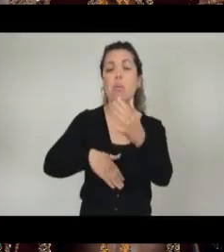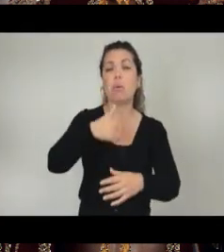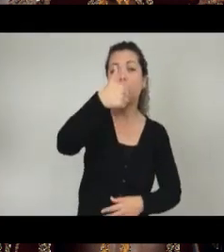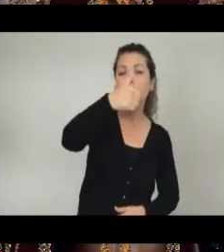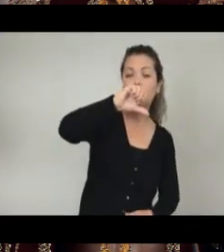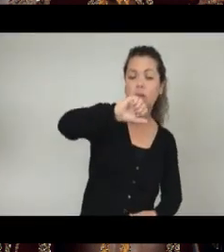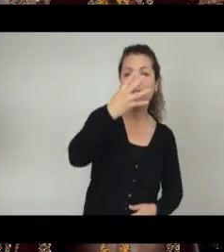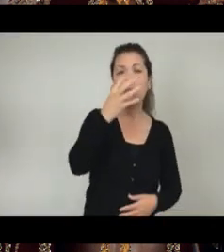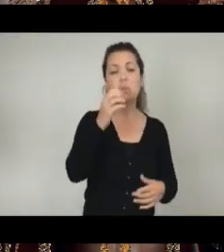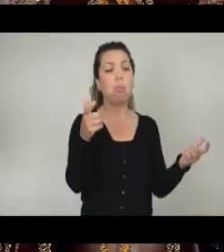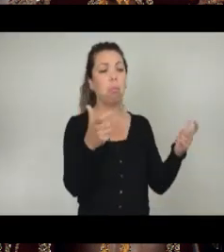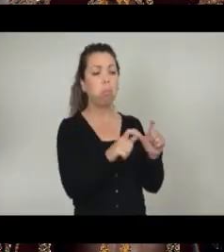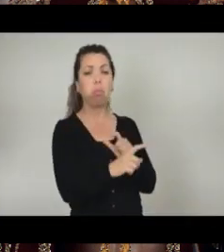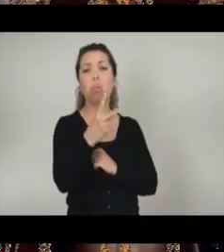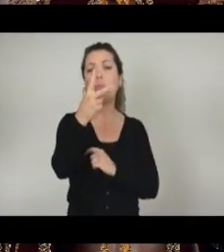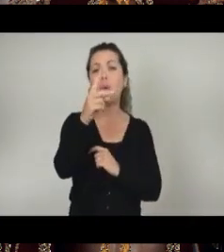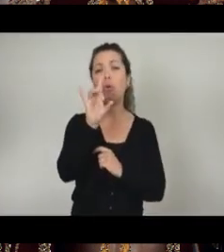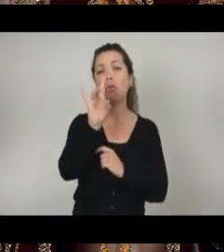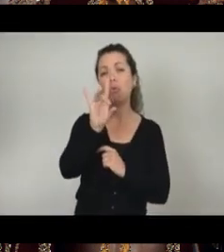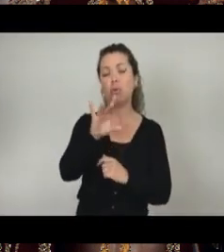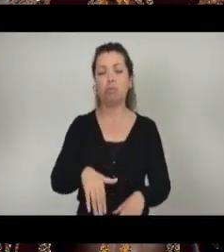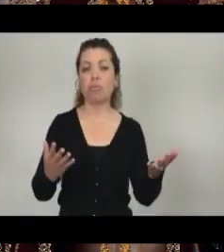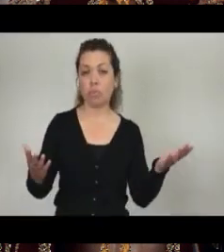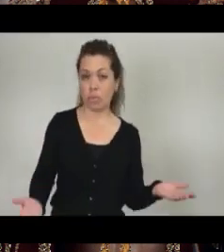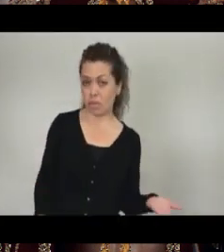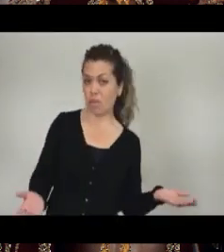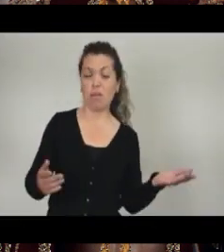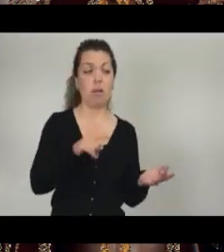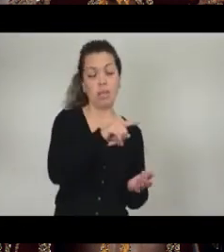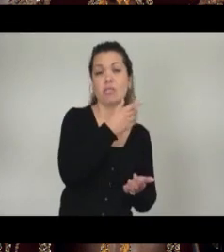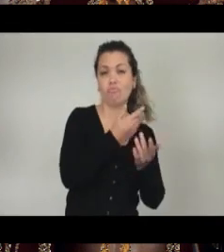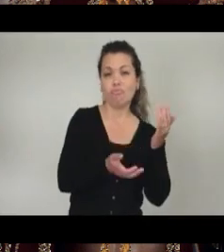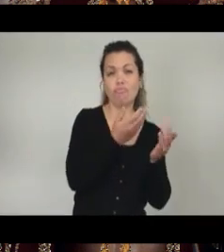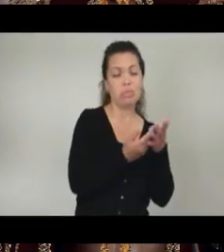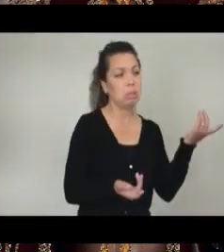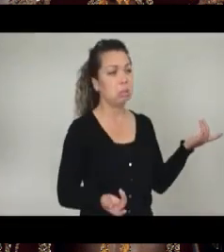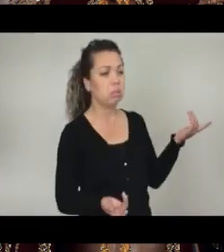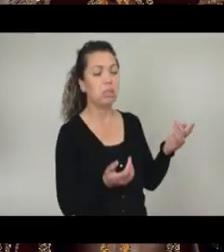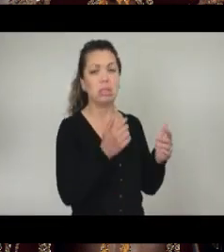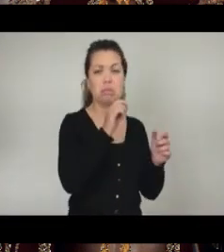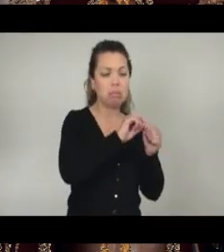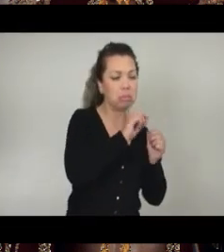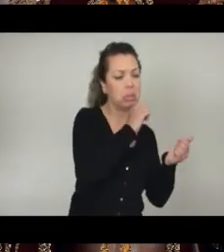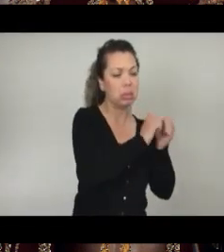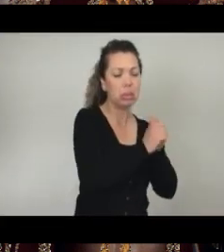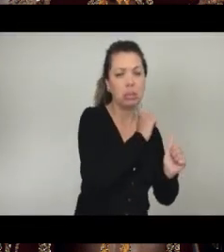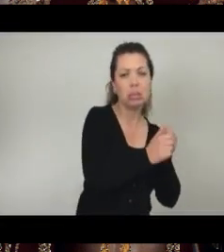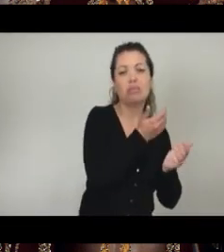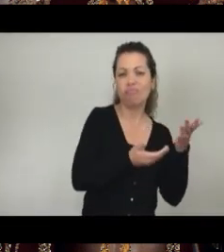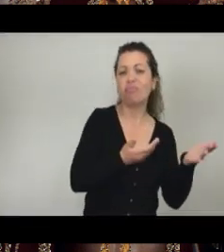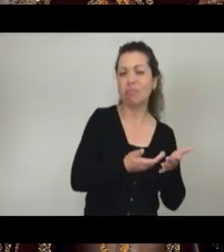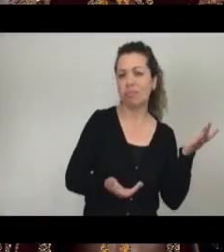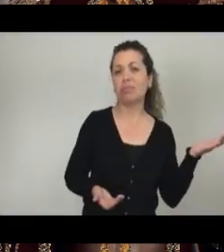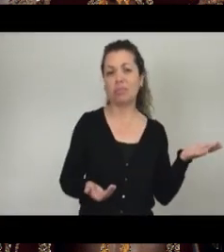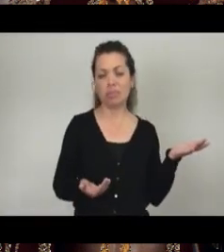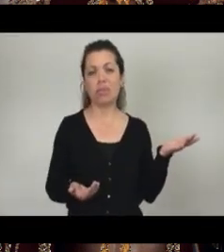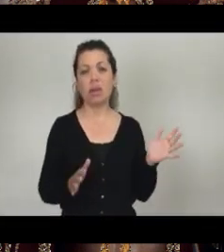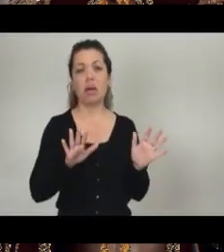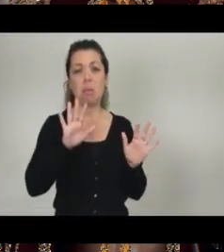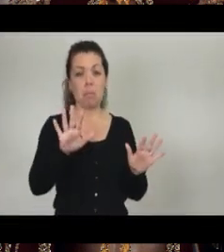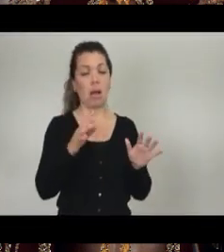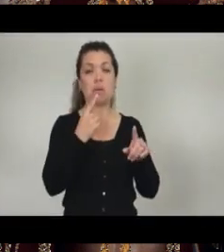o desgosto com a decisão, primeiro porque Iguape era seu título desde a fundação, e depois por causa da devoção dos iguapenses a